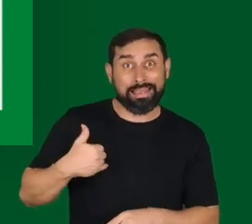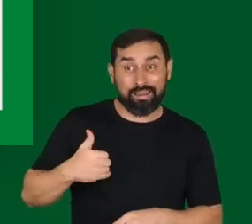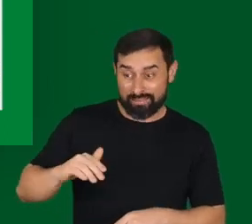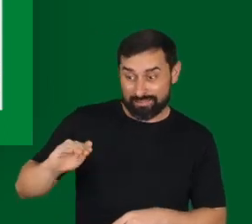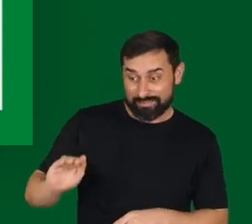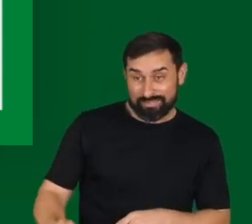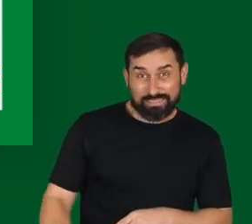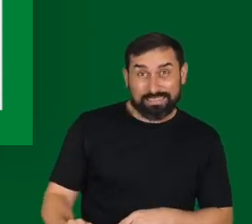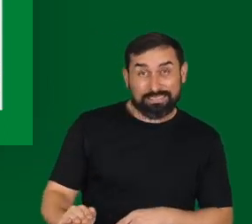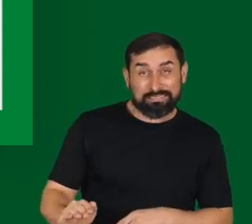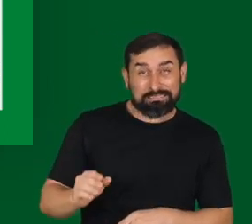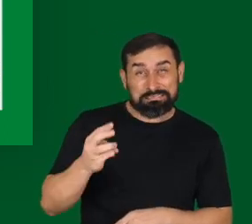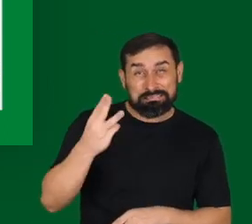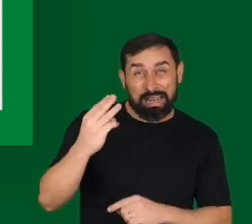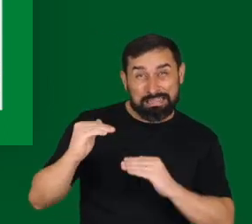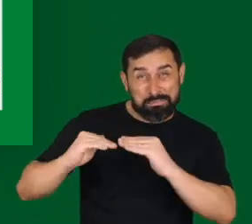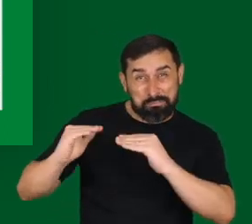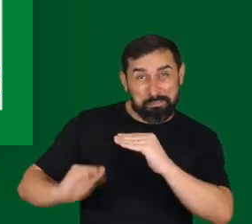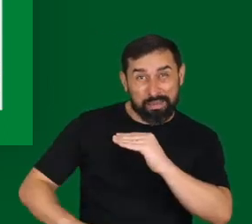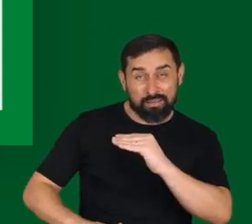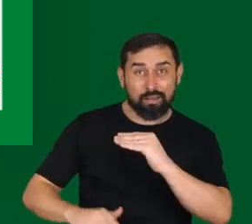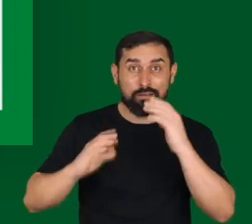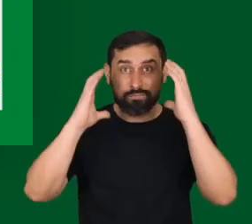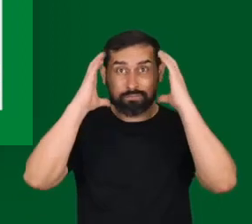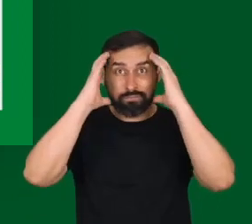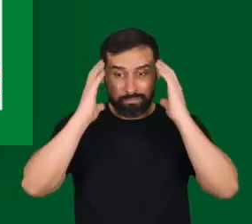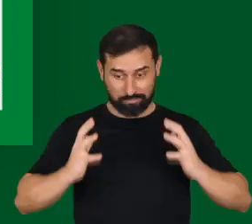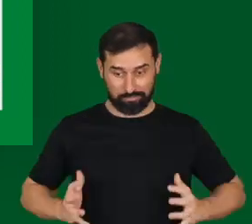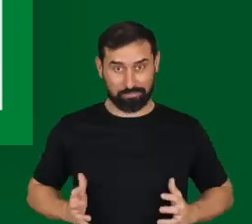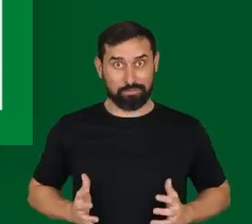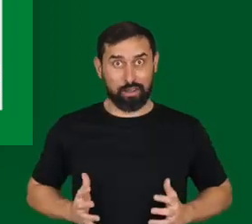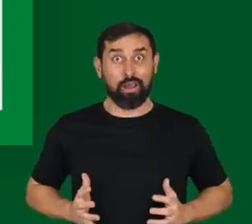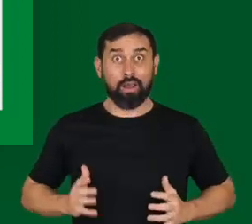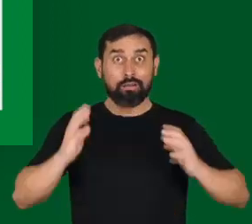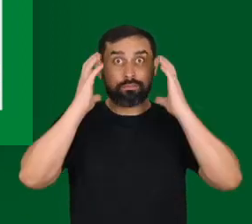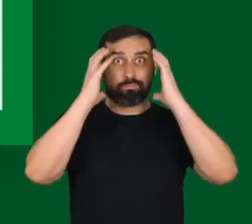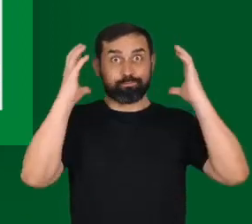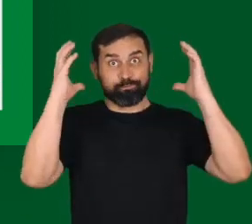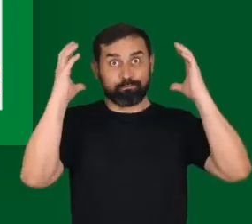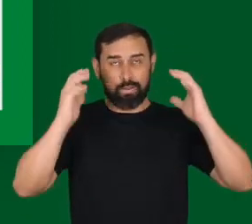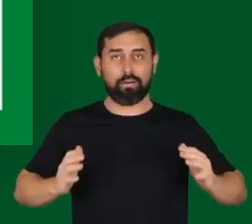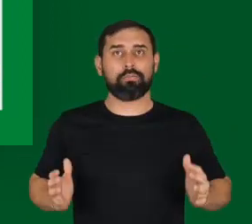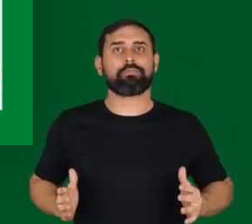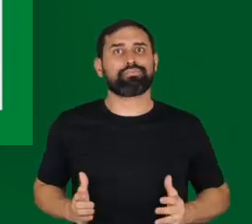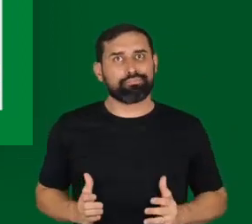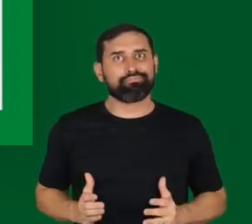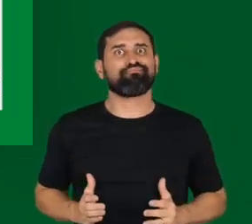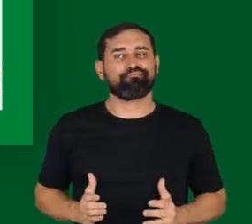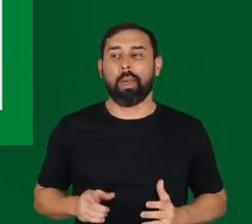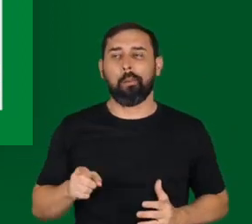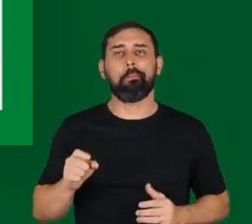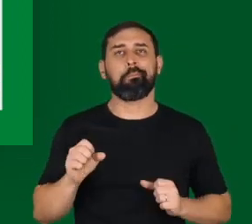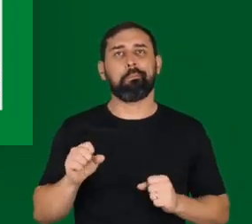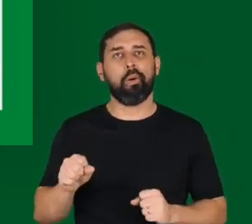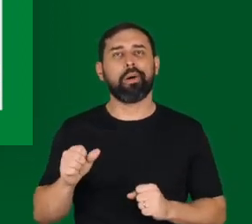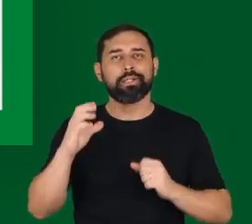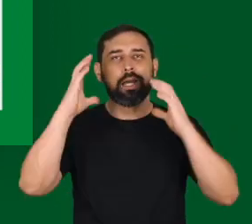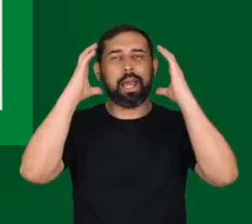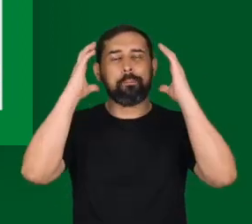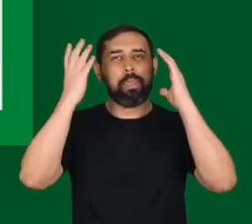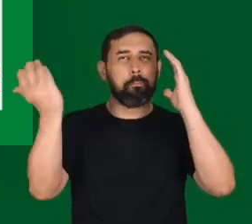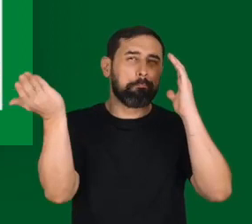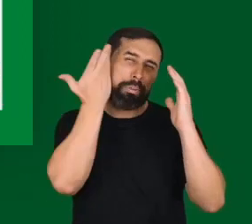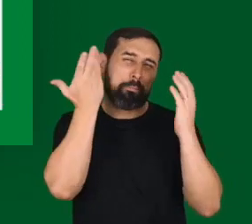a criança, principalmente menor de 3 anos, ela tem essa região cefálica desproporcional ao tamanho do tórax. Então a gente